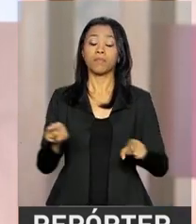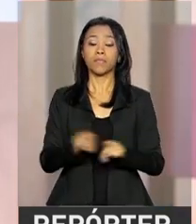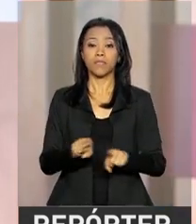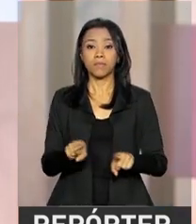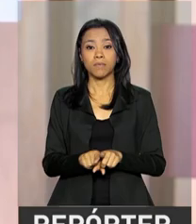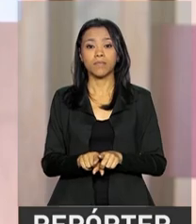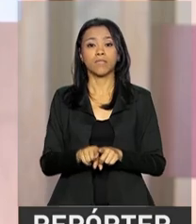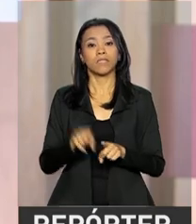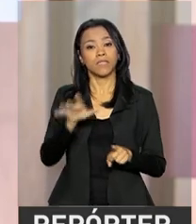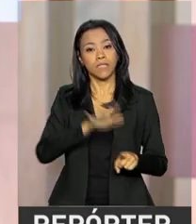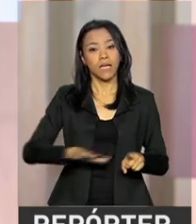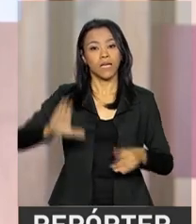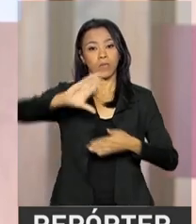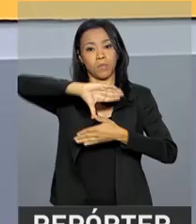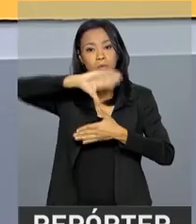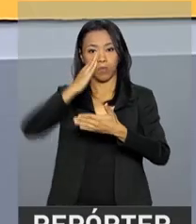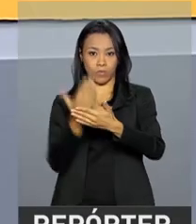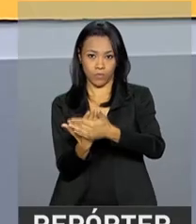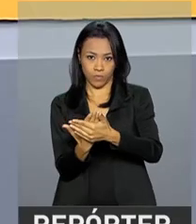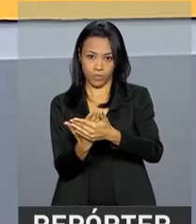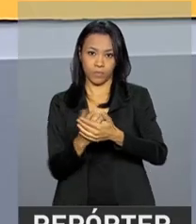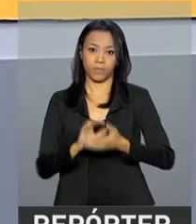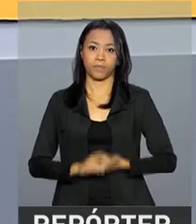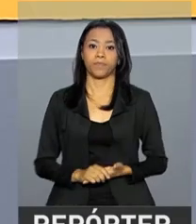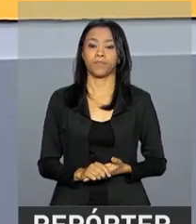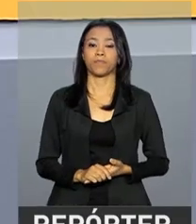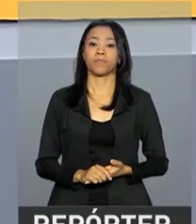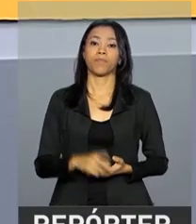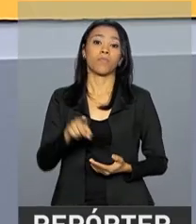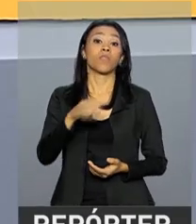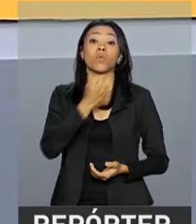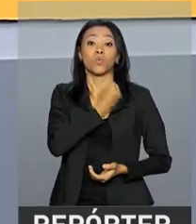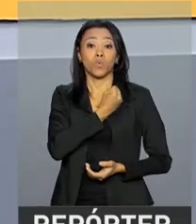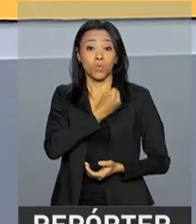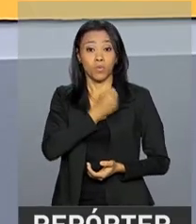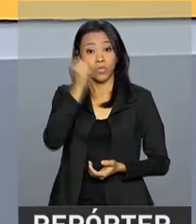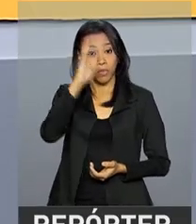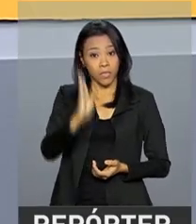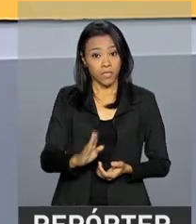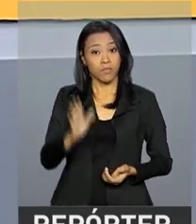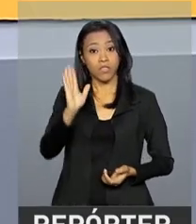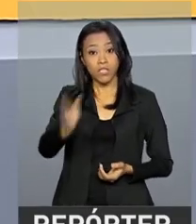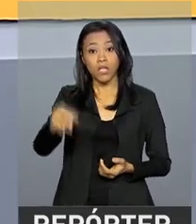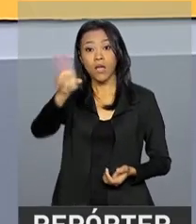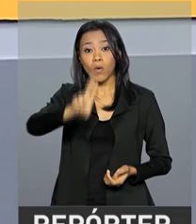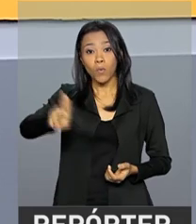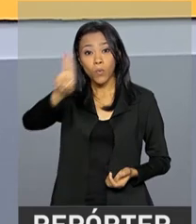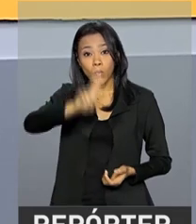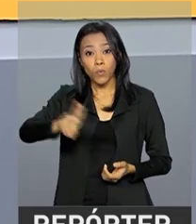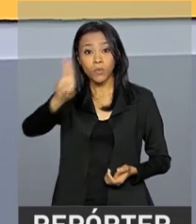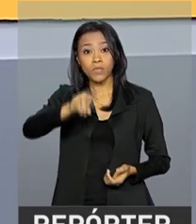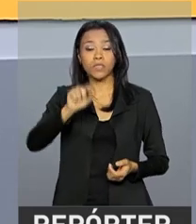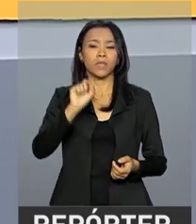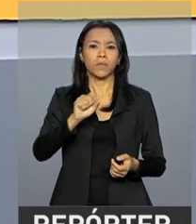no âmbito do Mercosul-Colômbia. O número de brasileiros que já usam o sistema de alerta de